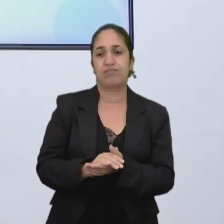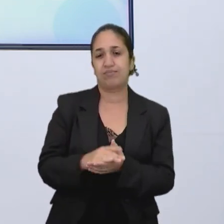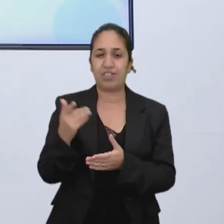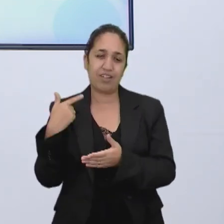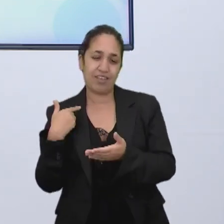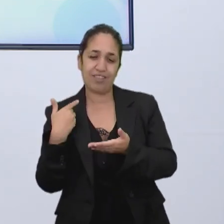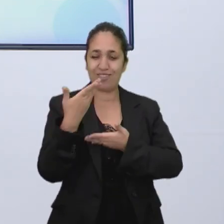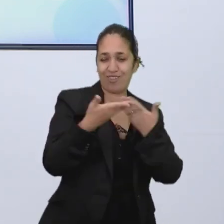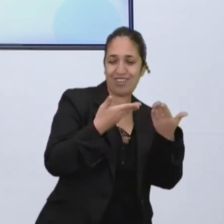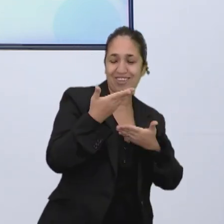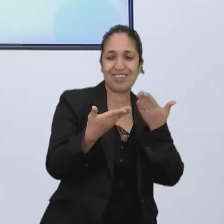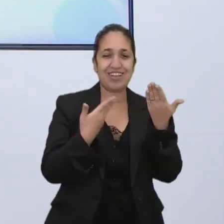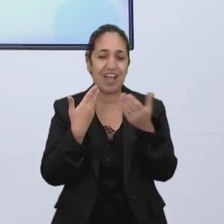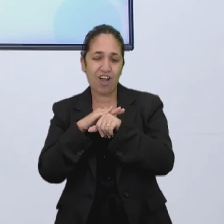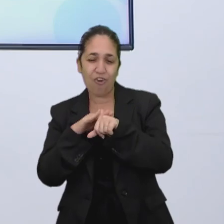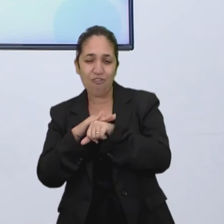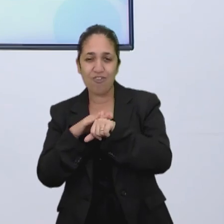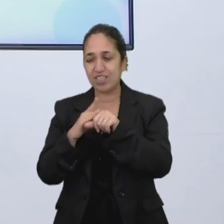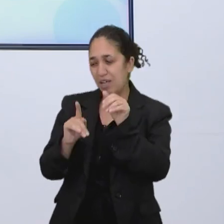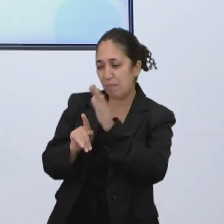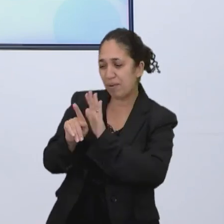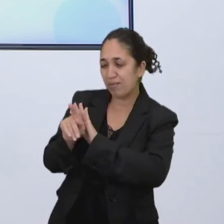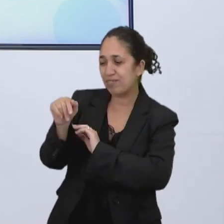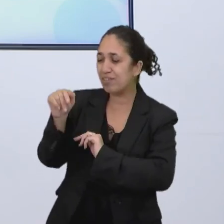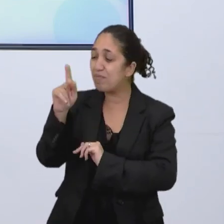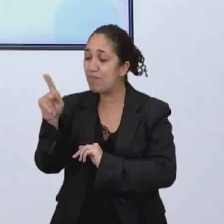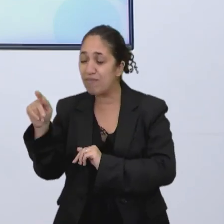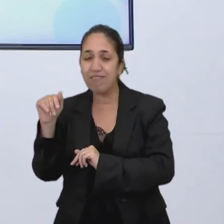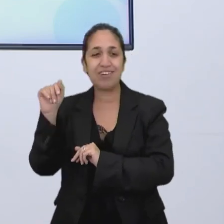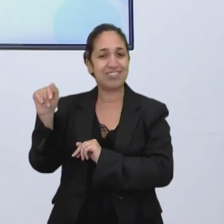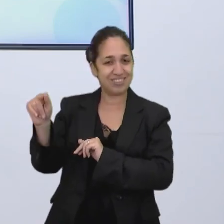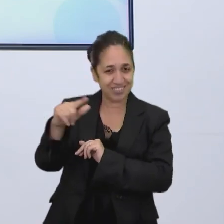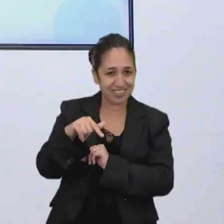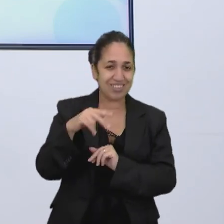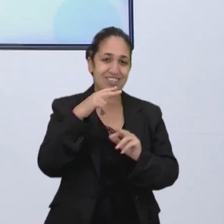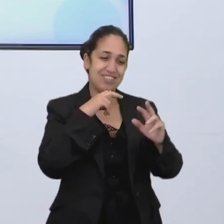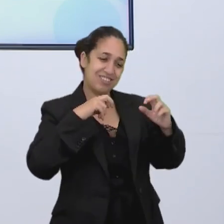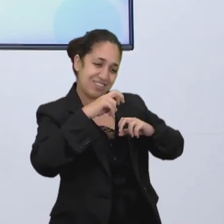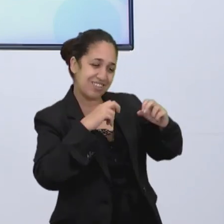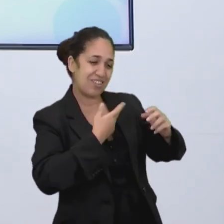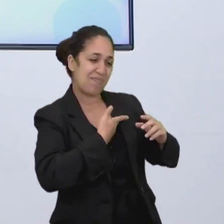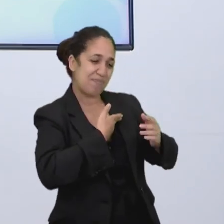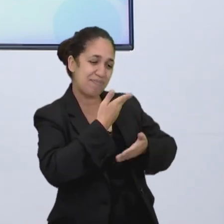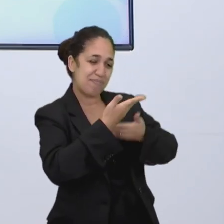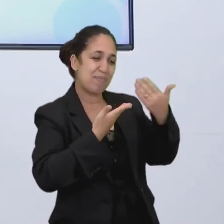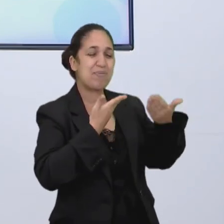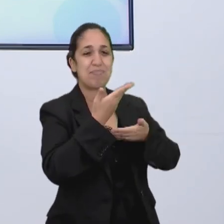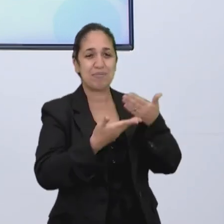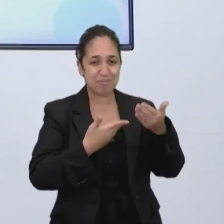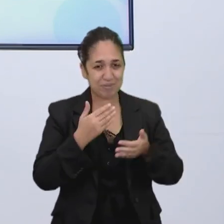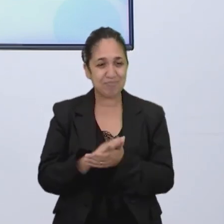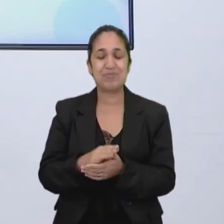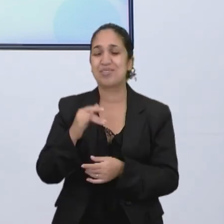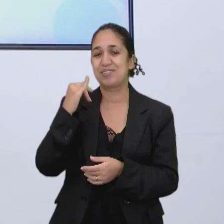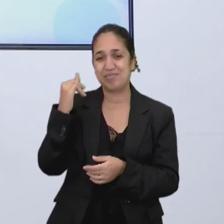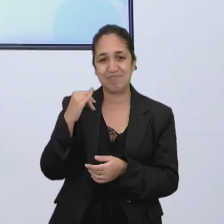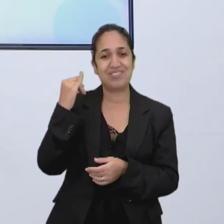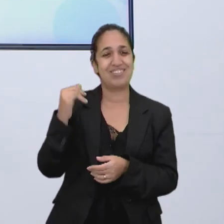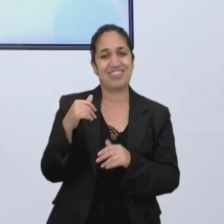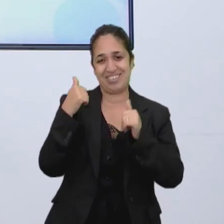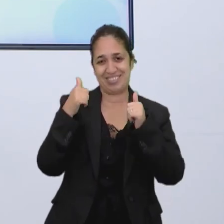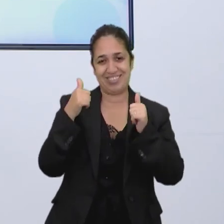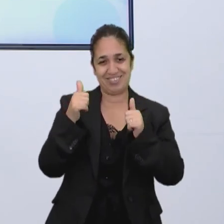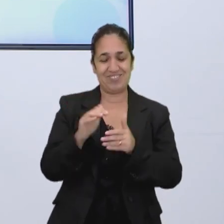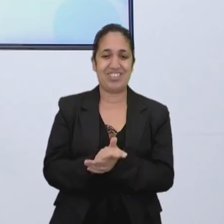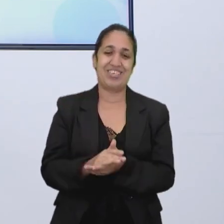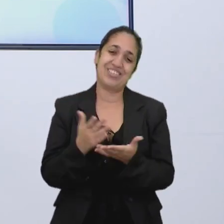ideia, conversar e perguntar com o seu professor, trocar ideia e conversar com os seus pais também é sempre muito importante. Tudo bem?